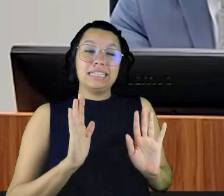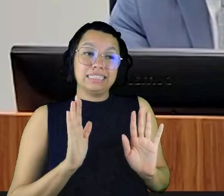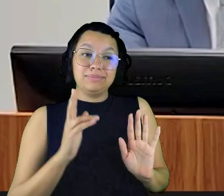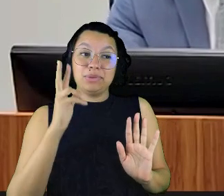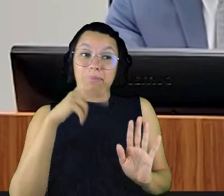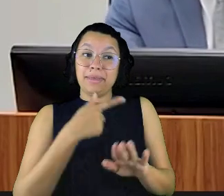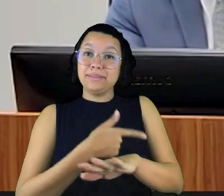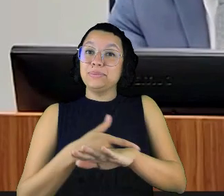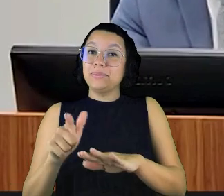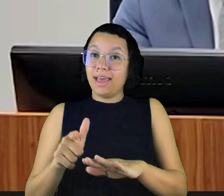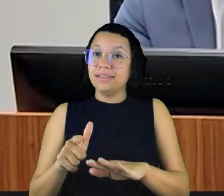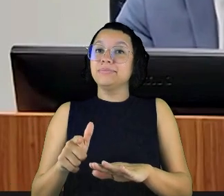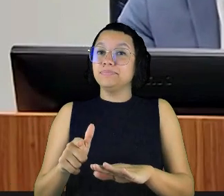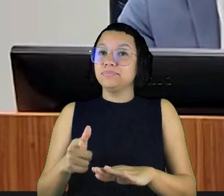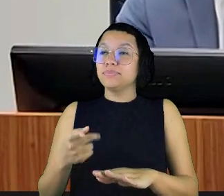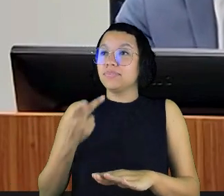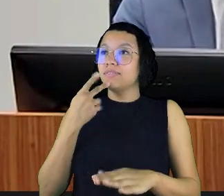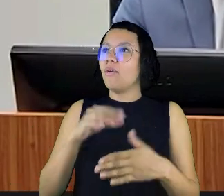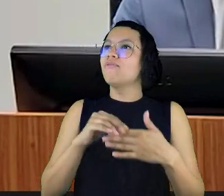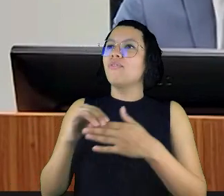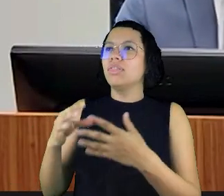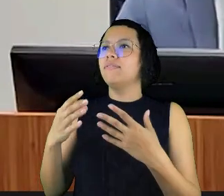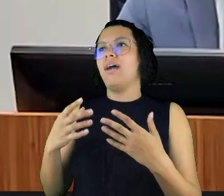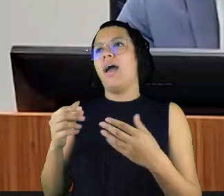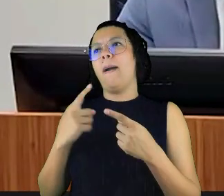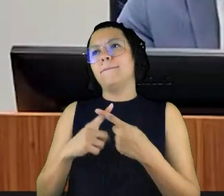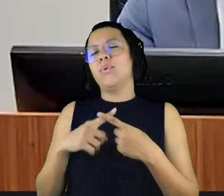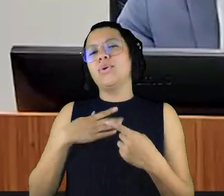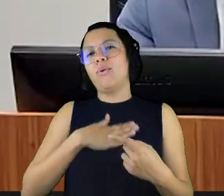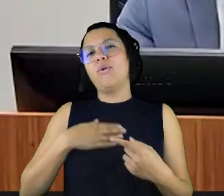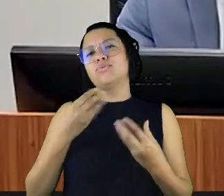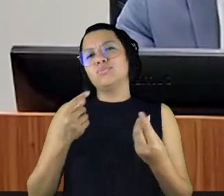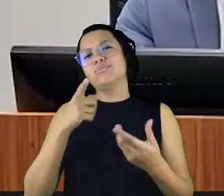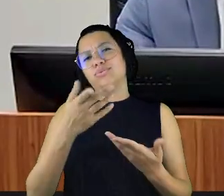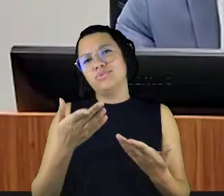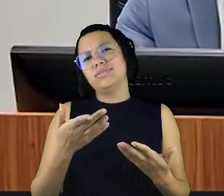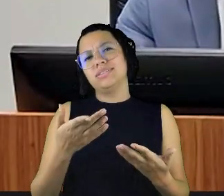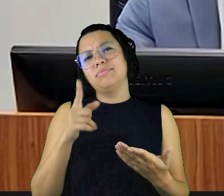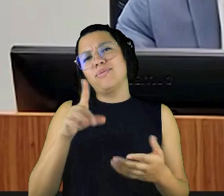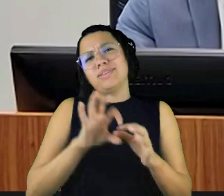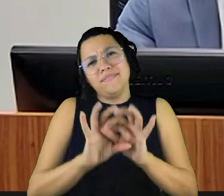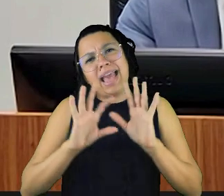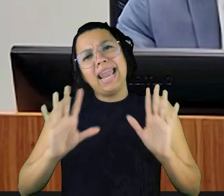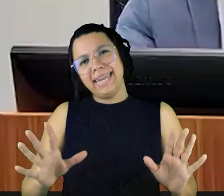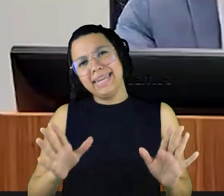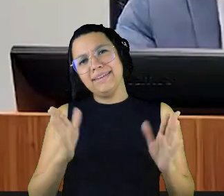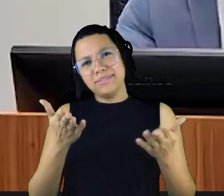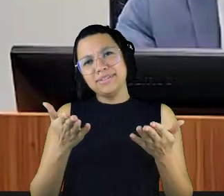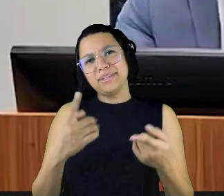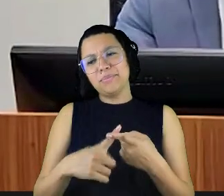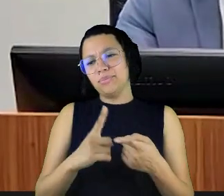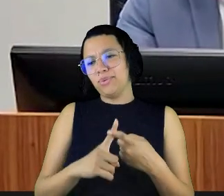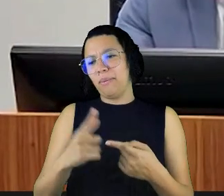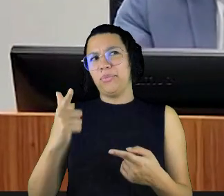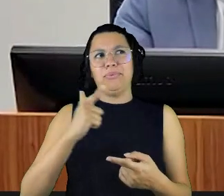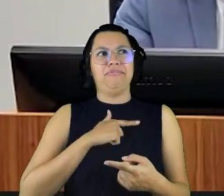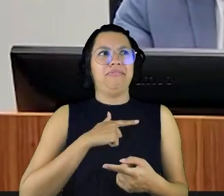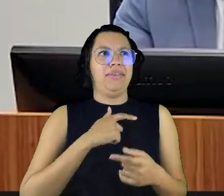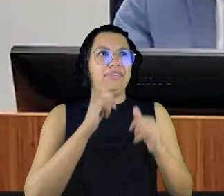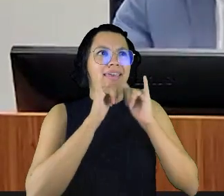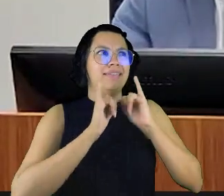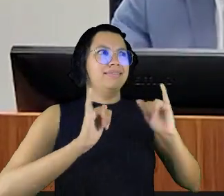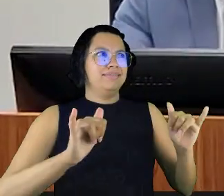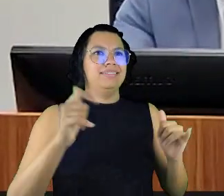mim, né? ah. Para que o senhor fique livre desse negócio, porque é muito feio ter que anunciar isso de novo, né?